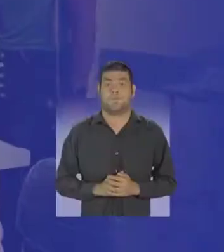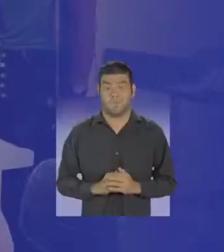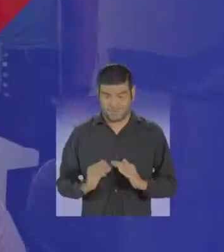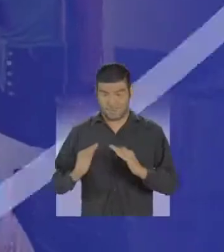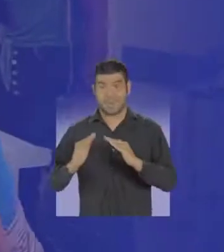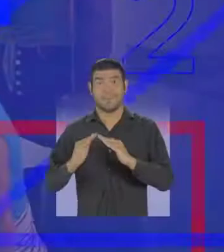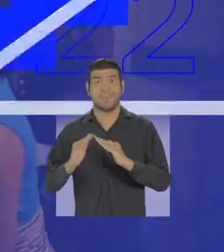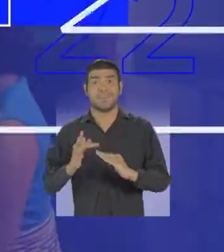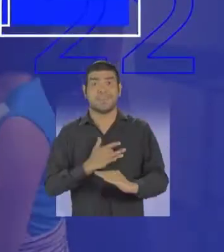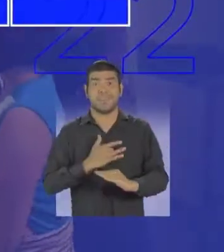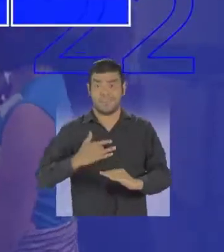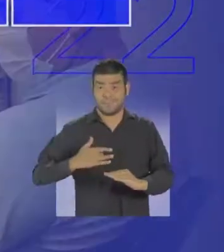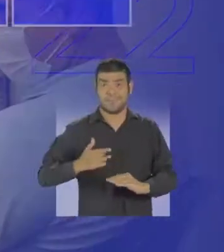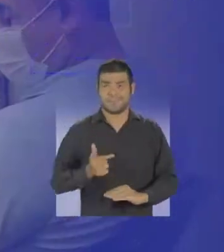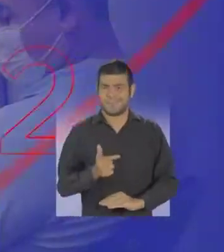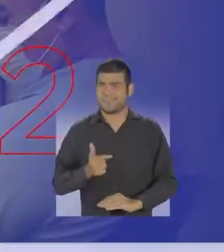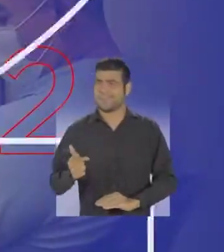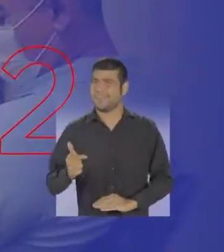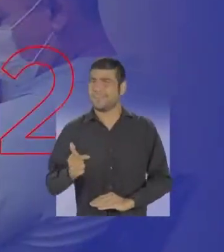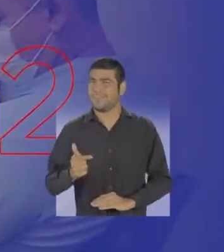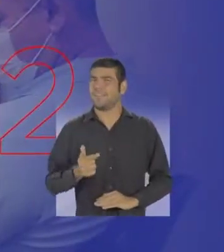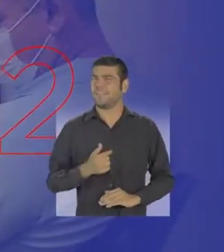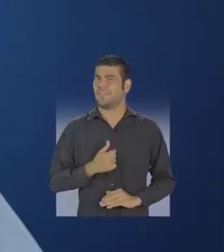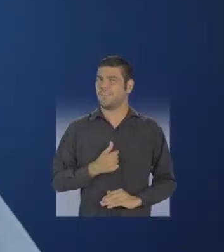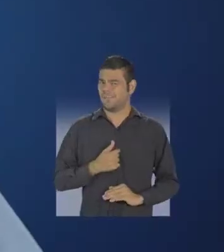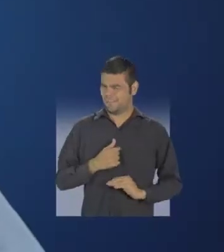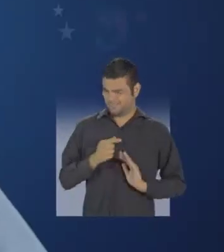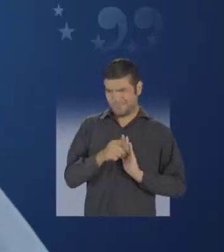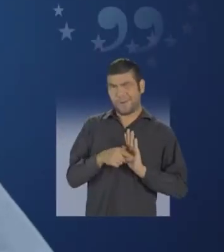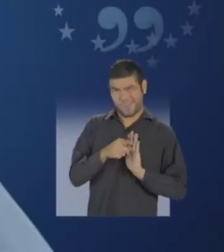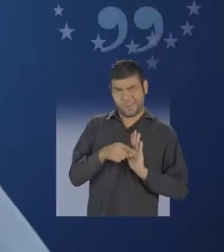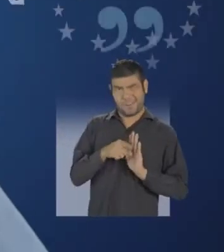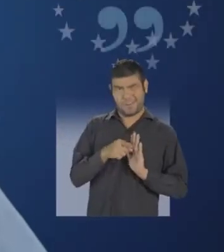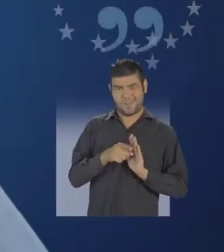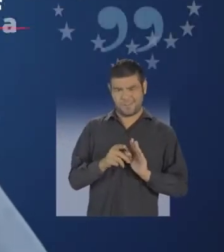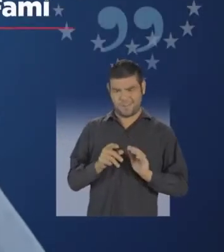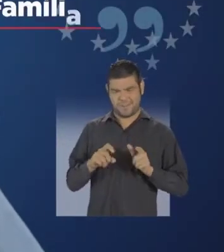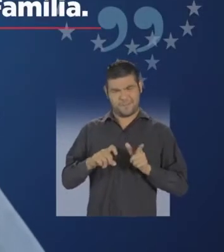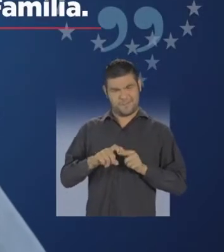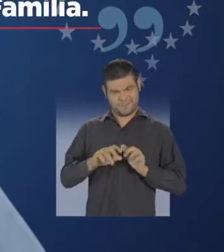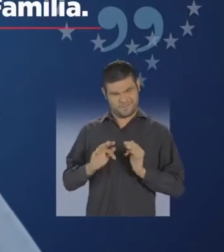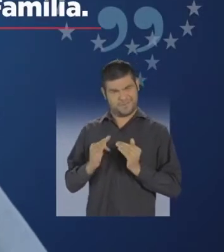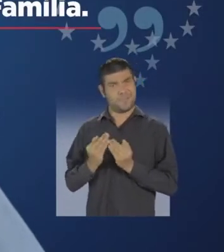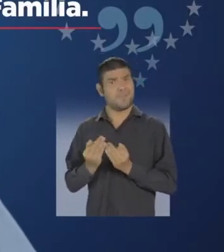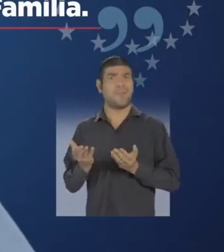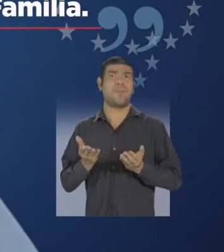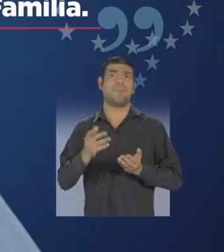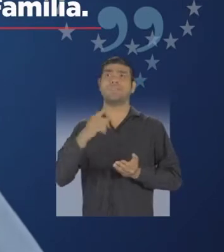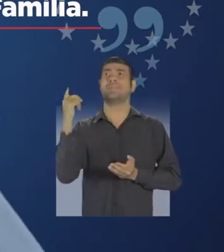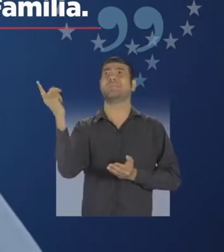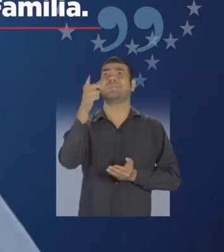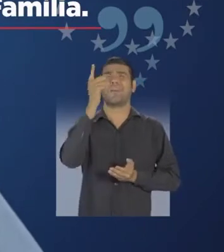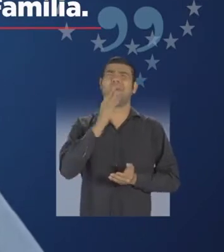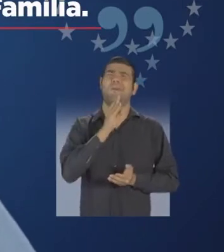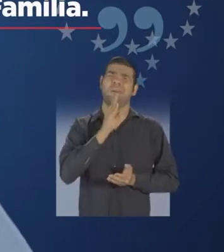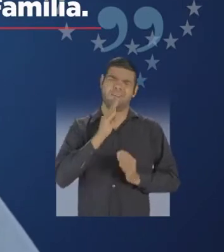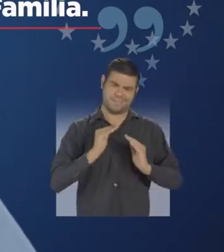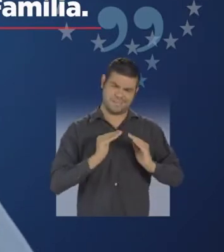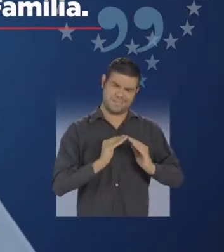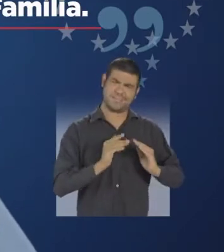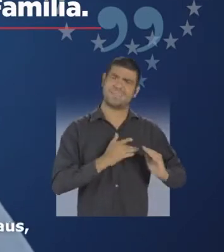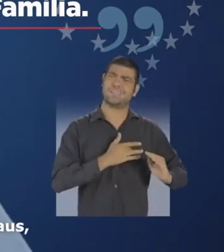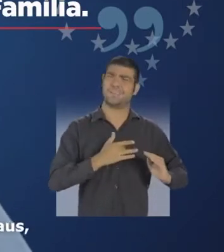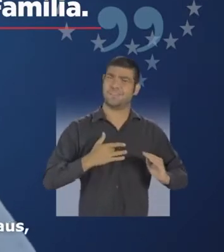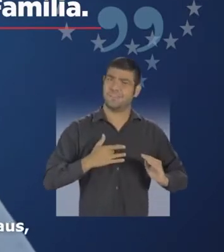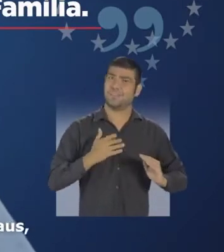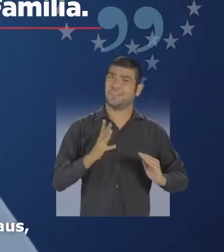seguro. Casinhas de saúde. O programa médico da família, que até hoje todos chamam carinhosamente de casinhas de